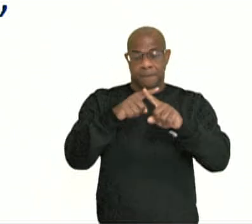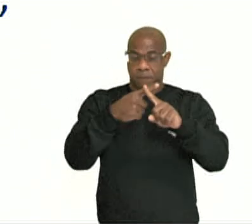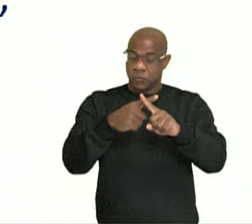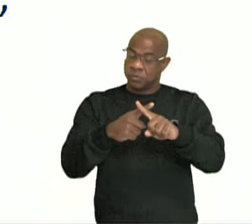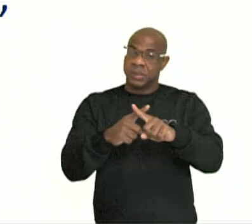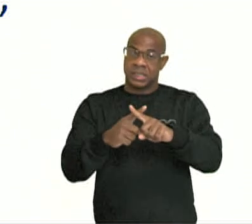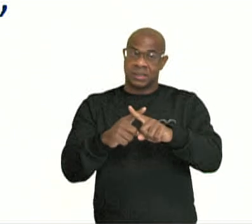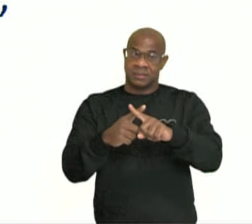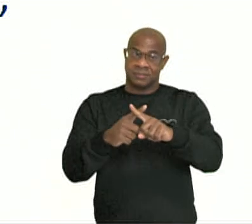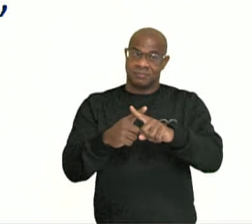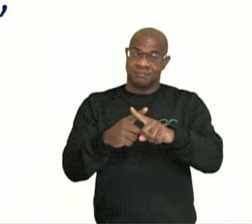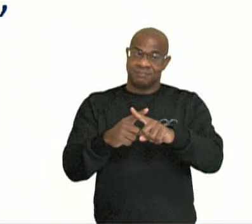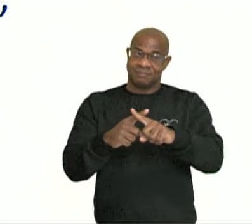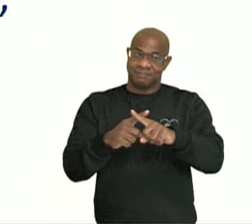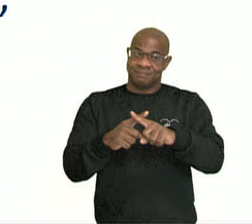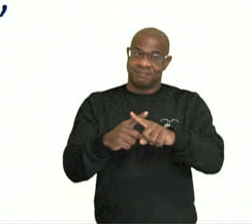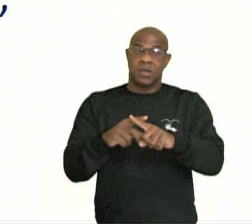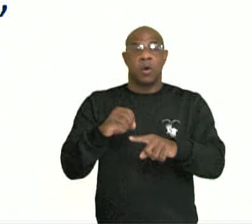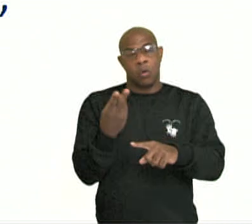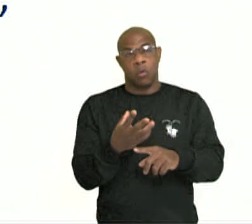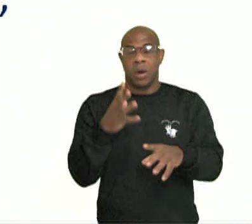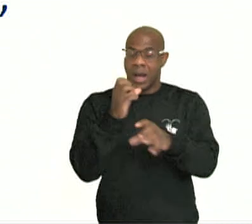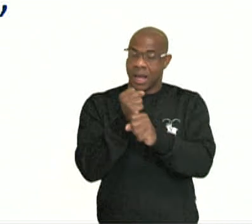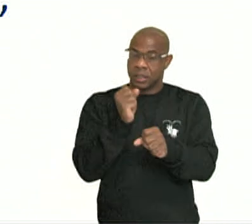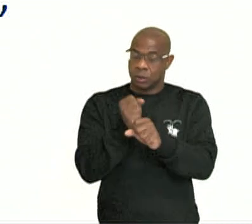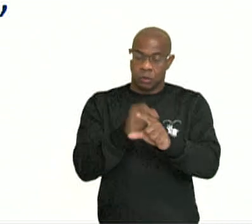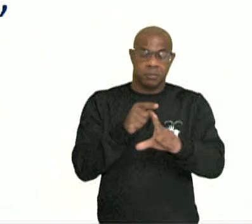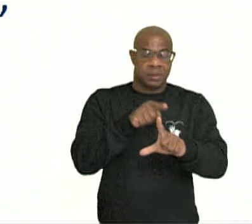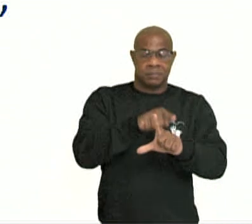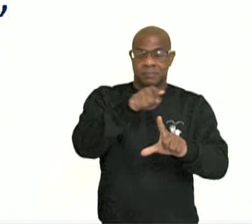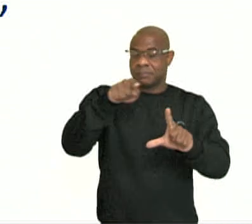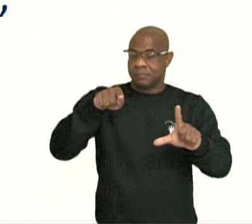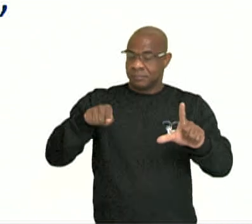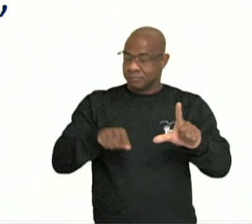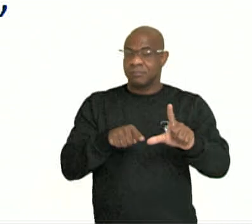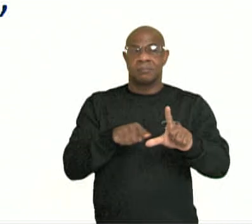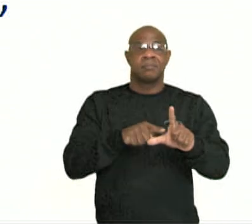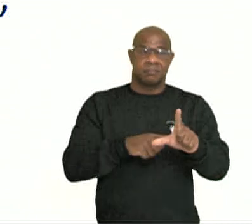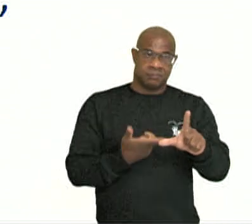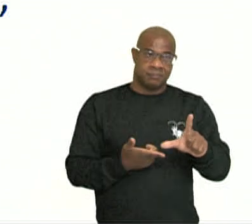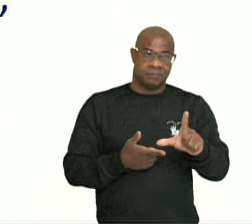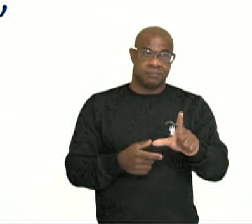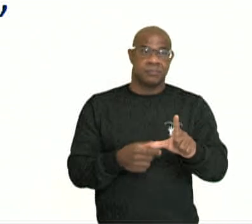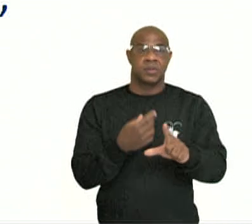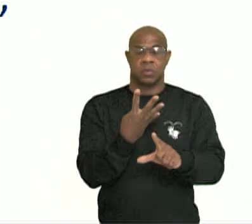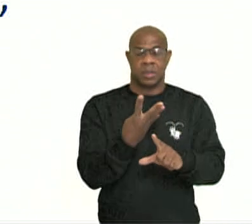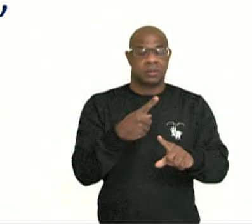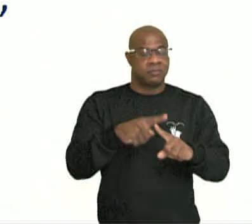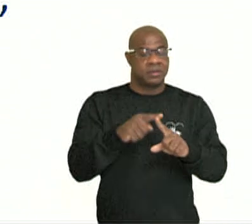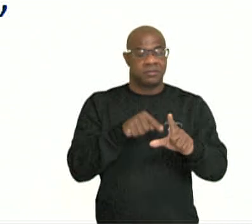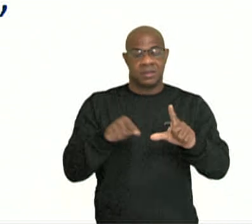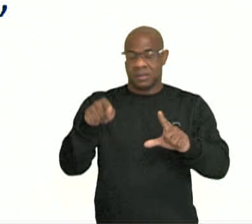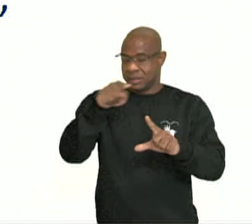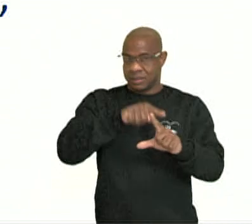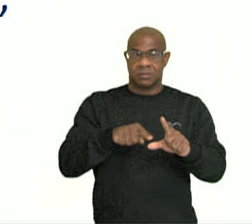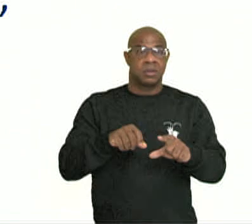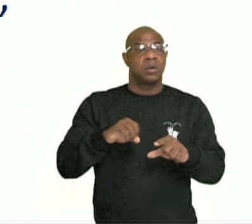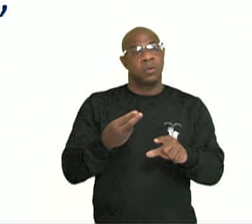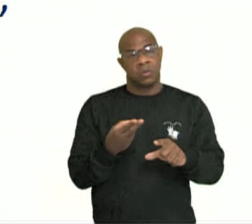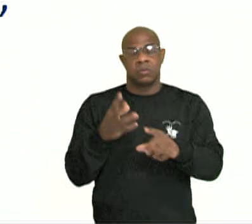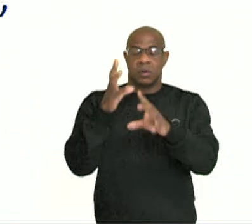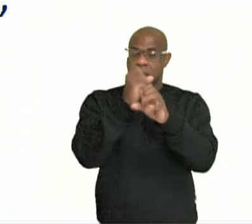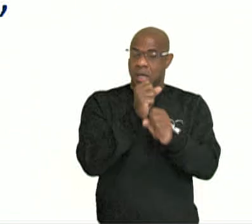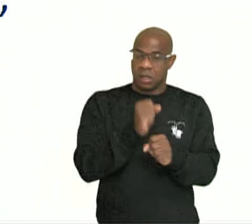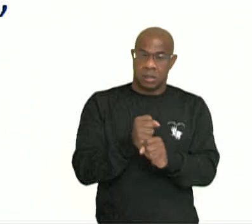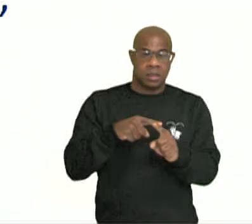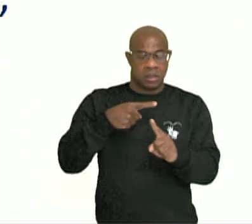4 lados ou a soma da medida dos 4 lados, né? 4 vezes o lado ou a soma dos 4